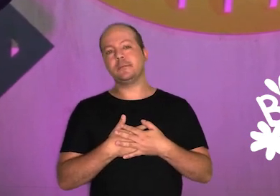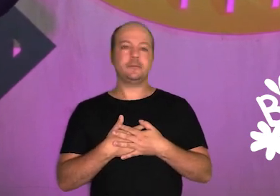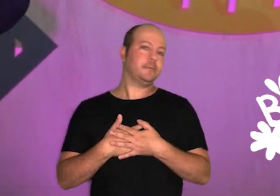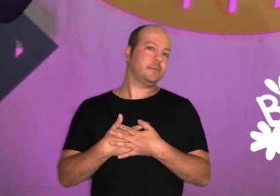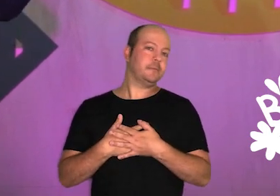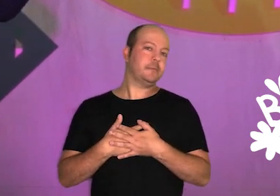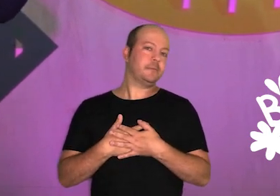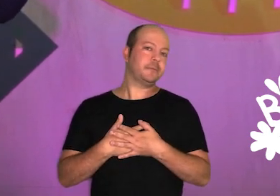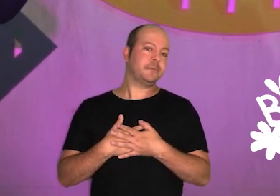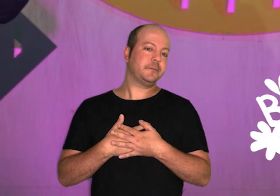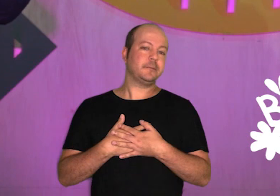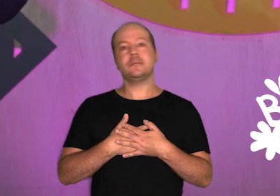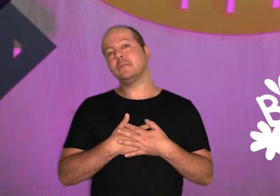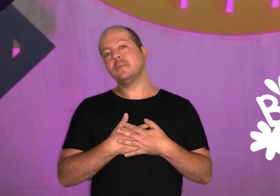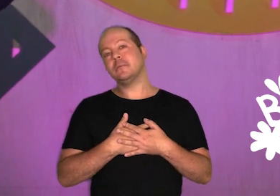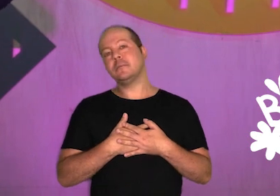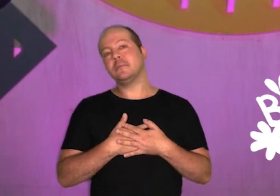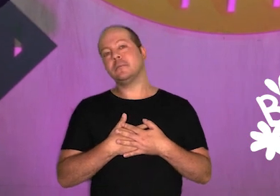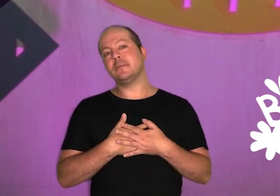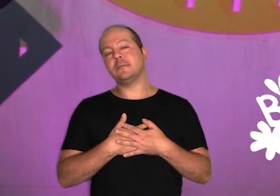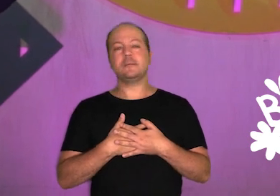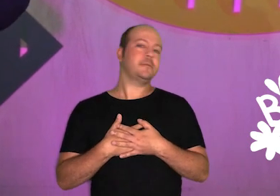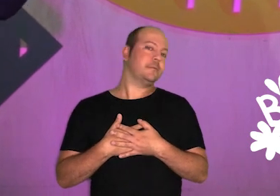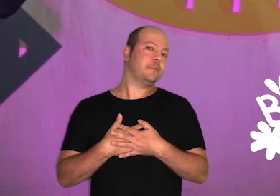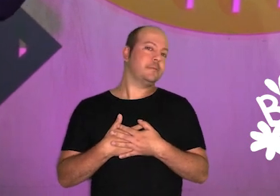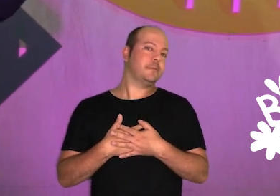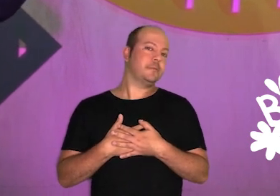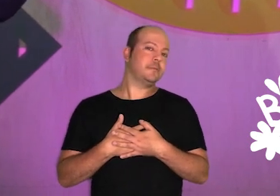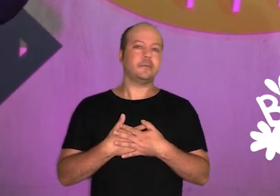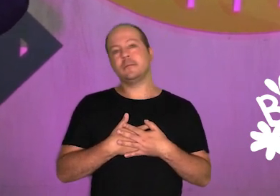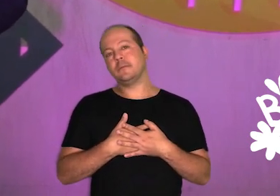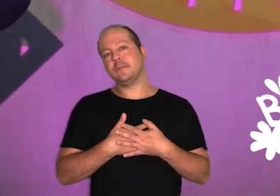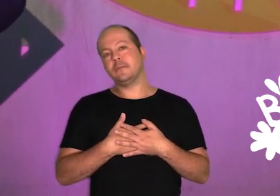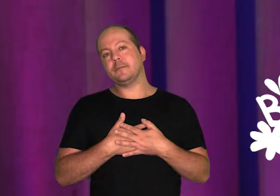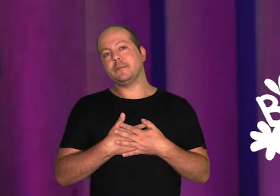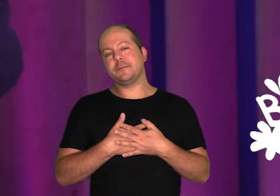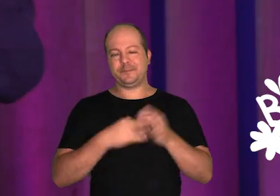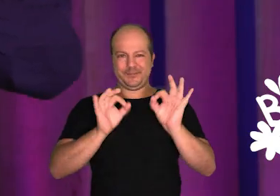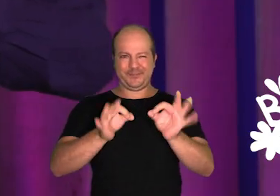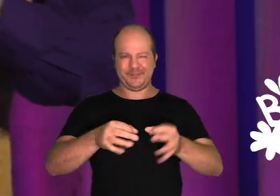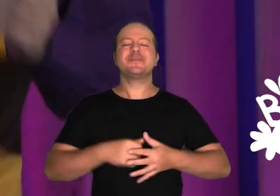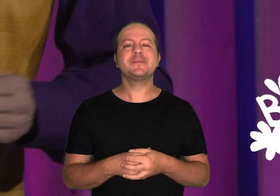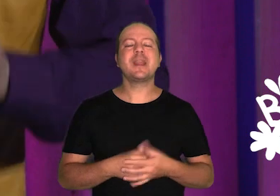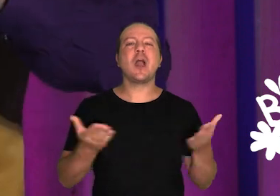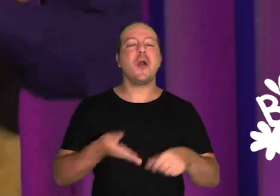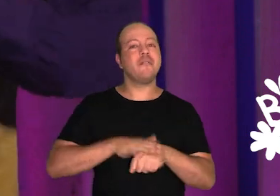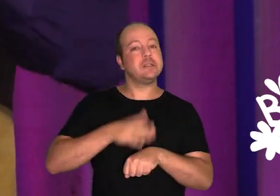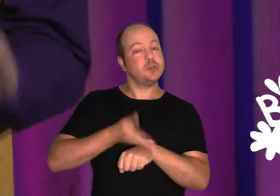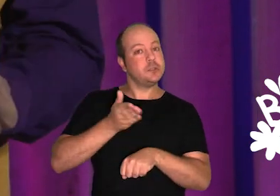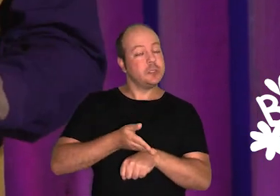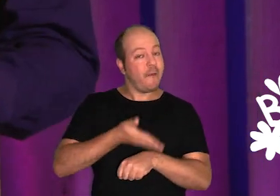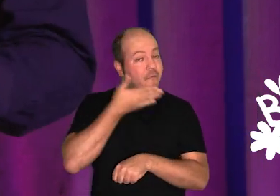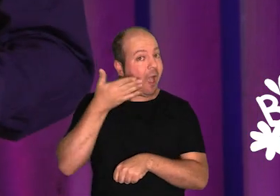cá. Psh, pro lado de cá. Psh, pro lado de cá. Psh, pro lado de cá. Psh. Agora vou fazer um exercício